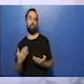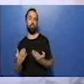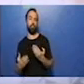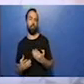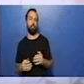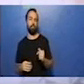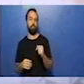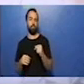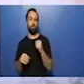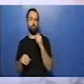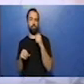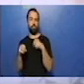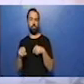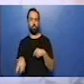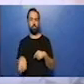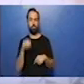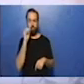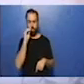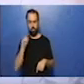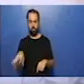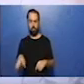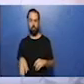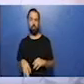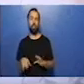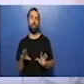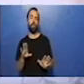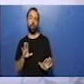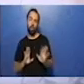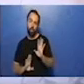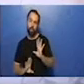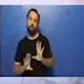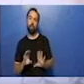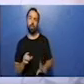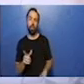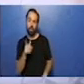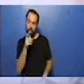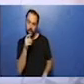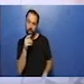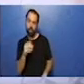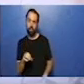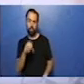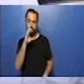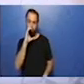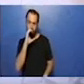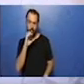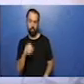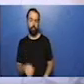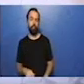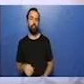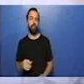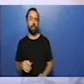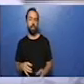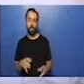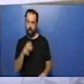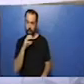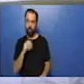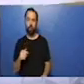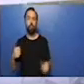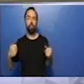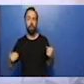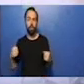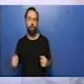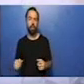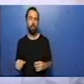E por fim também, cuidado com o tipo de água e alimento que se contamina, que se consuma. A água tem que ser filtrada